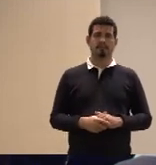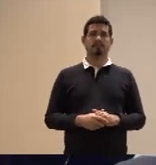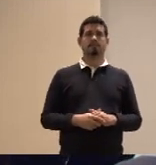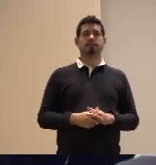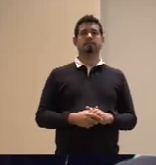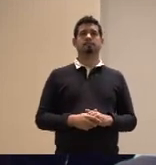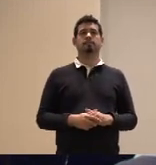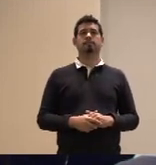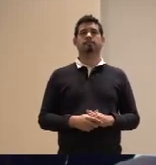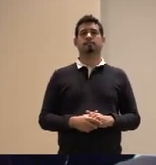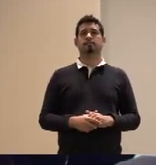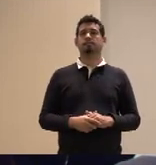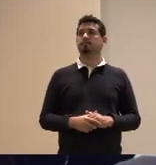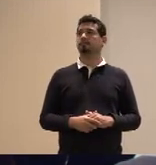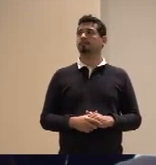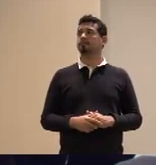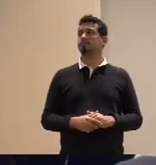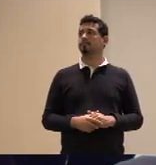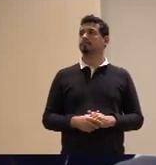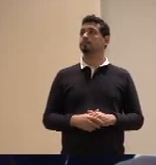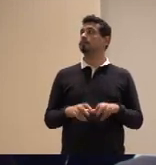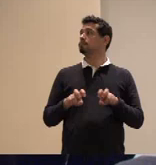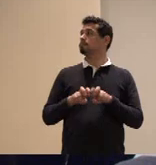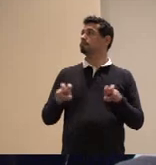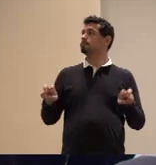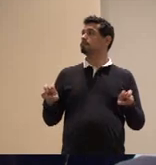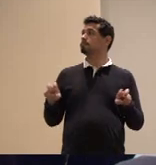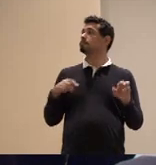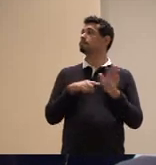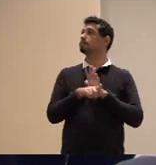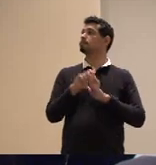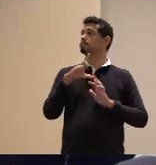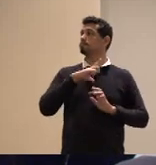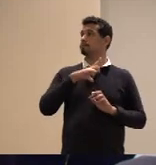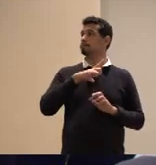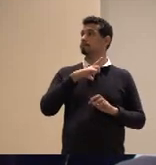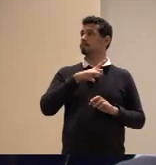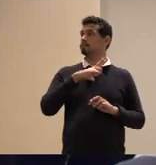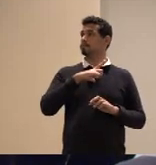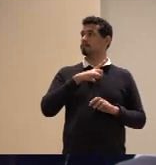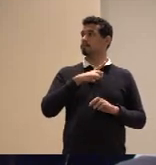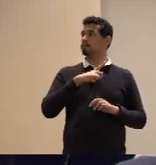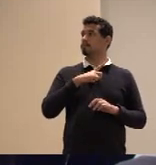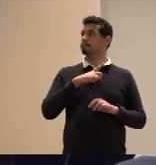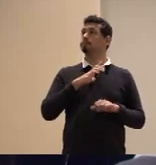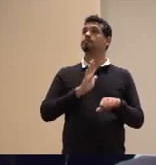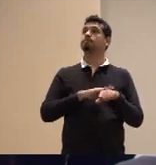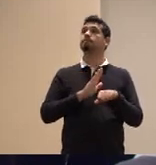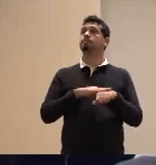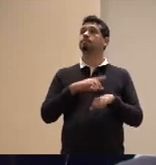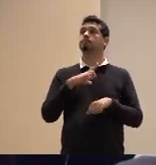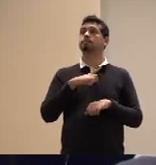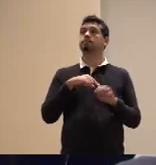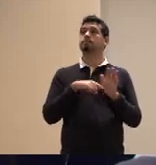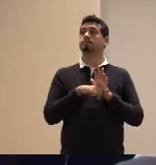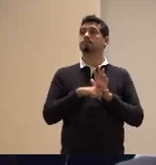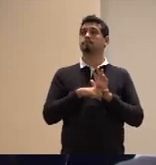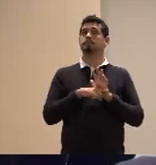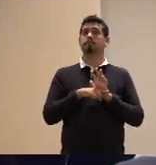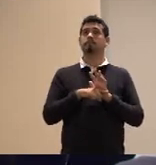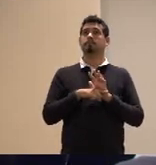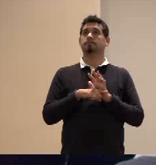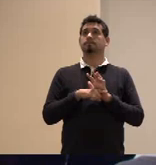Vânia, devolvo agora para a mesa. Tem mais uma aqui, tem mais alguém depois da colega?